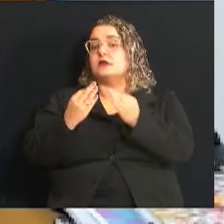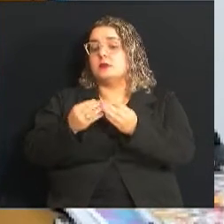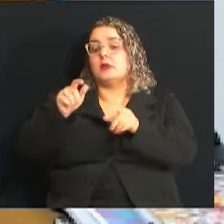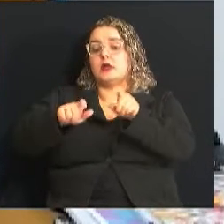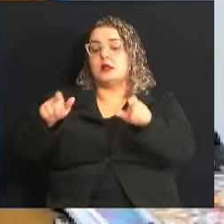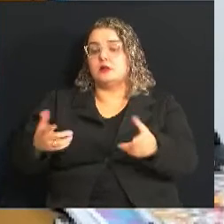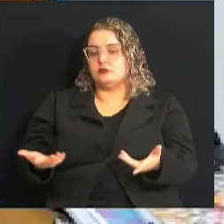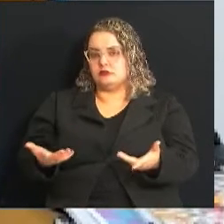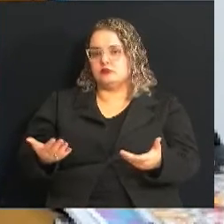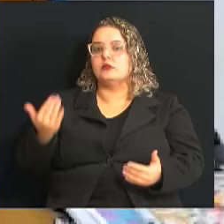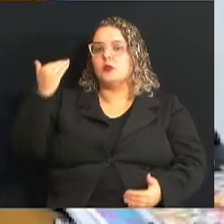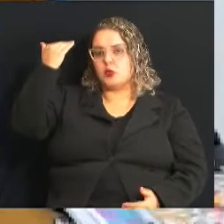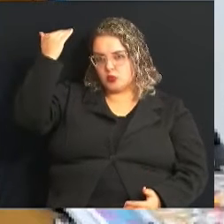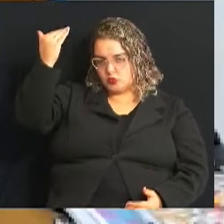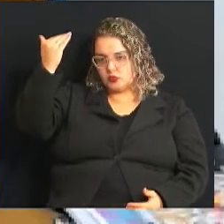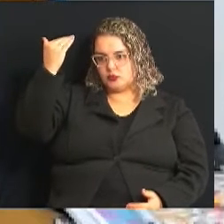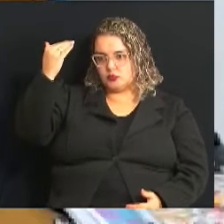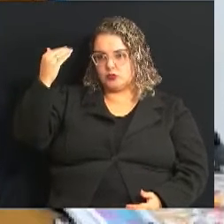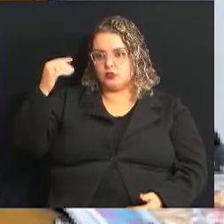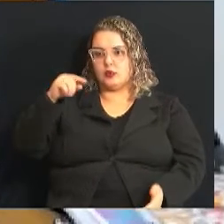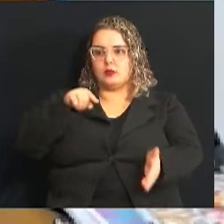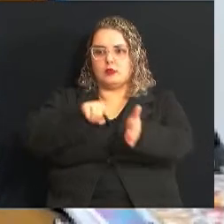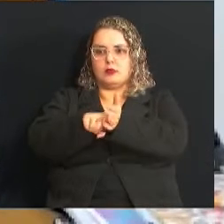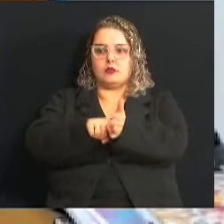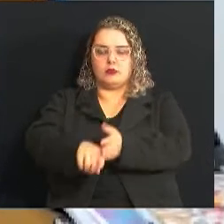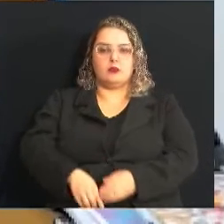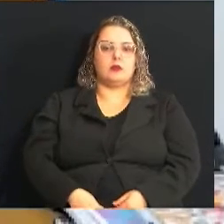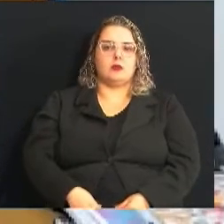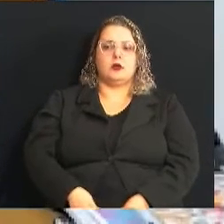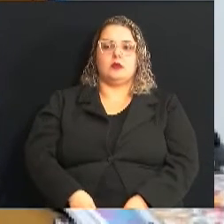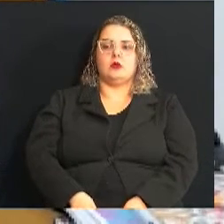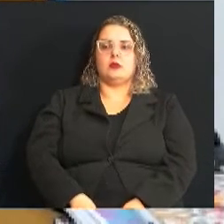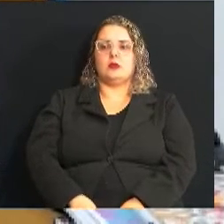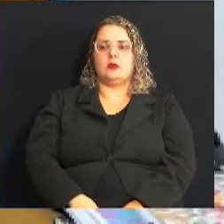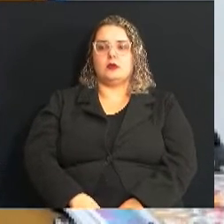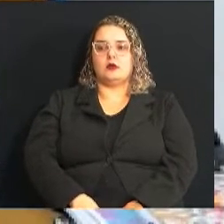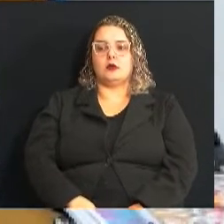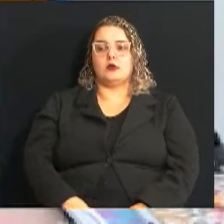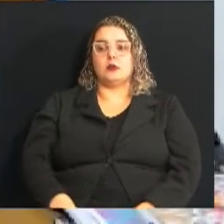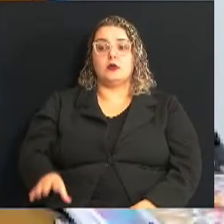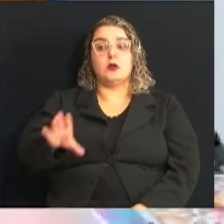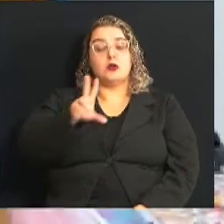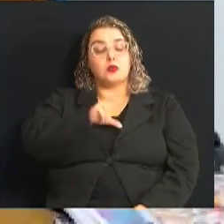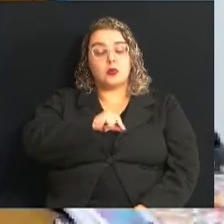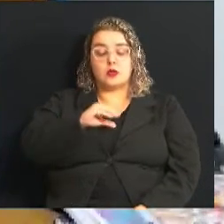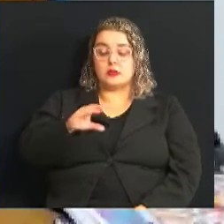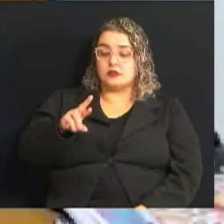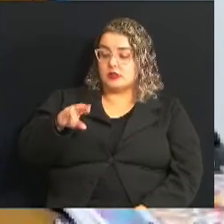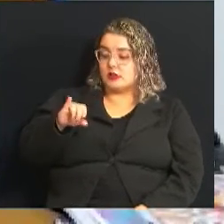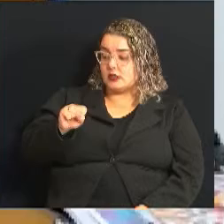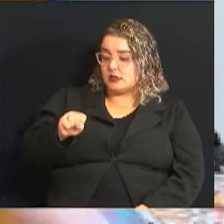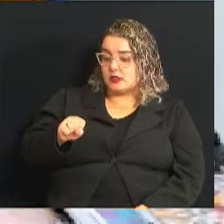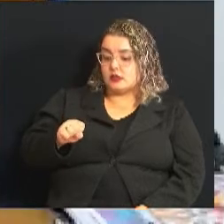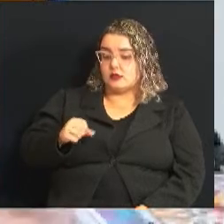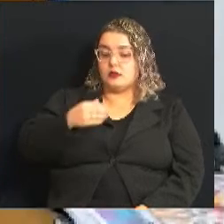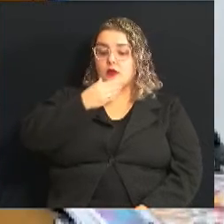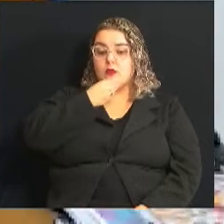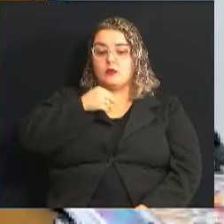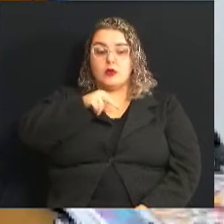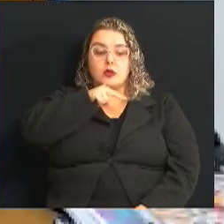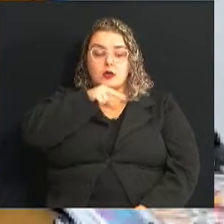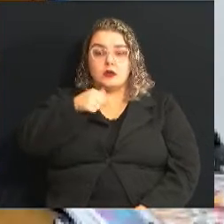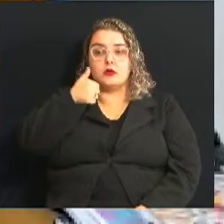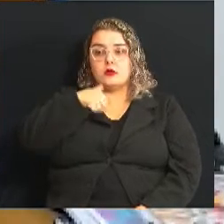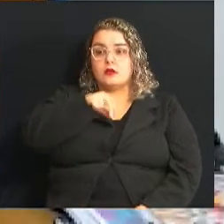os adultos questionam, em terapia, enfim, poxa, Cris, o meu netinho, ou fulano de tal, pergunta